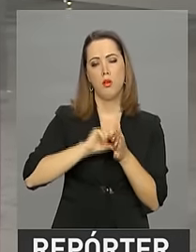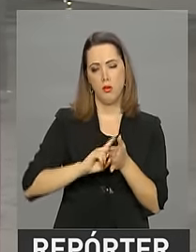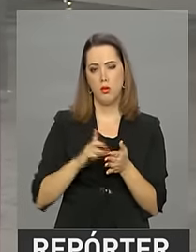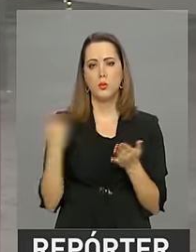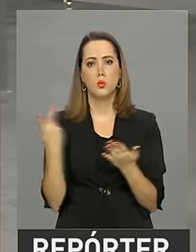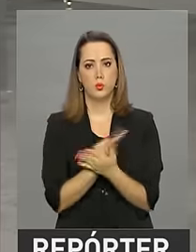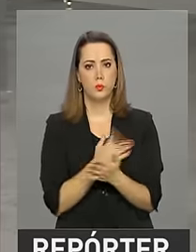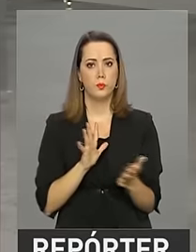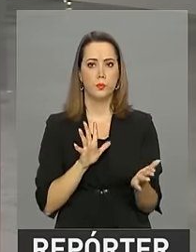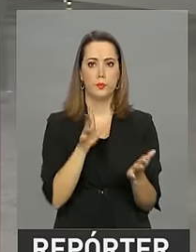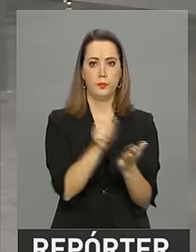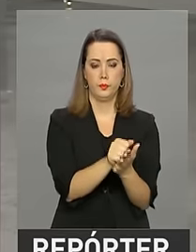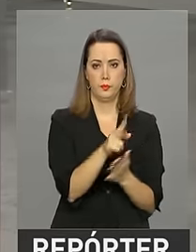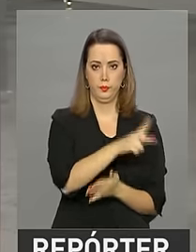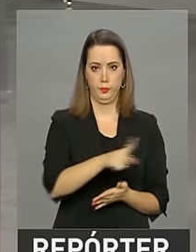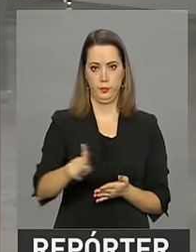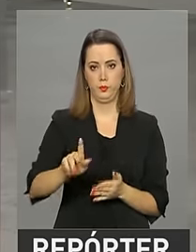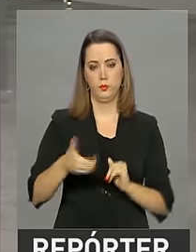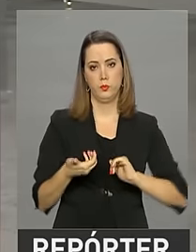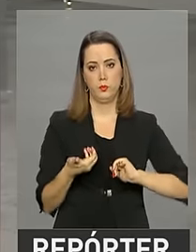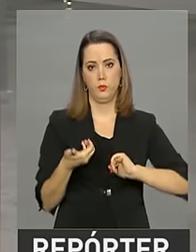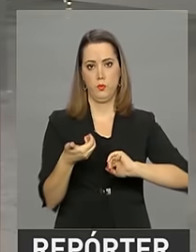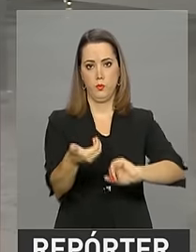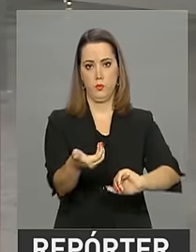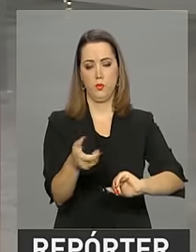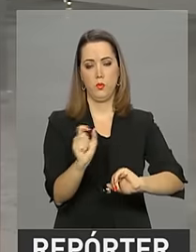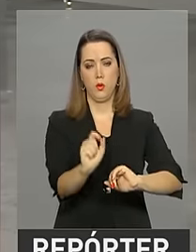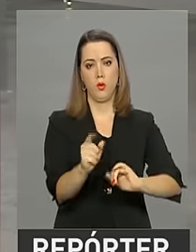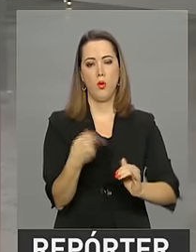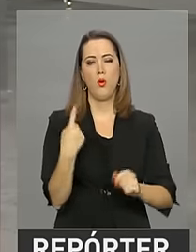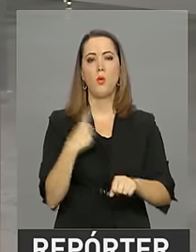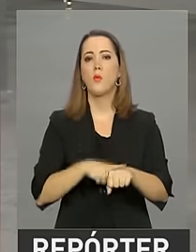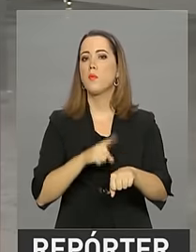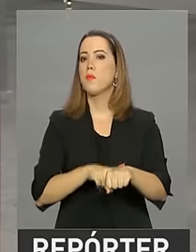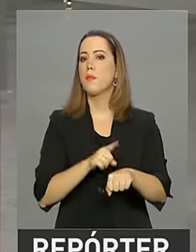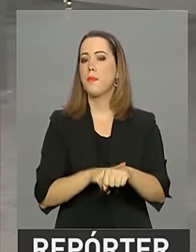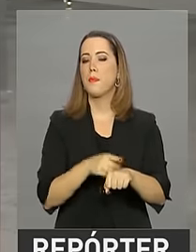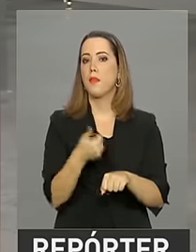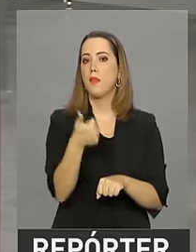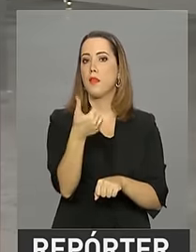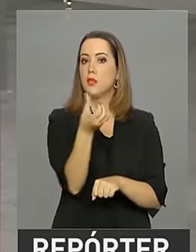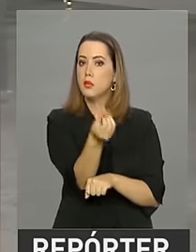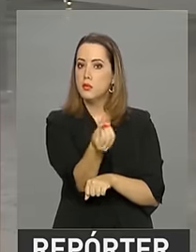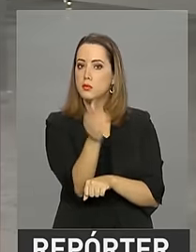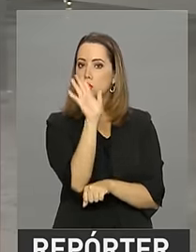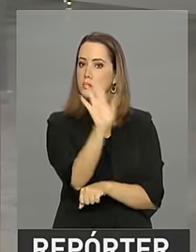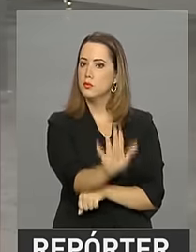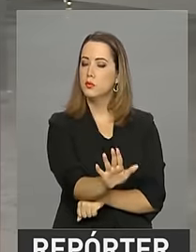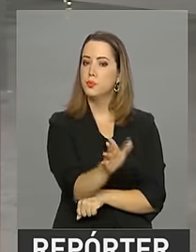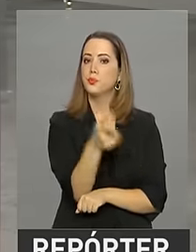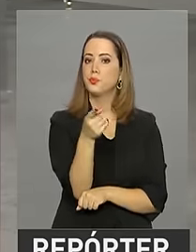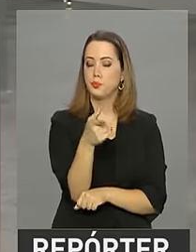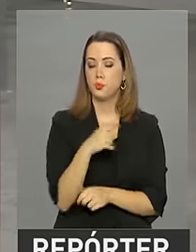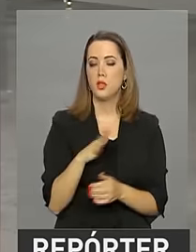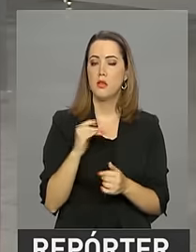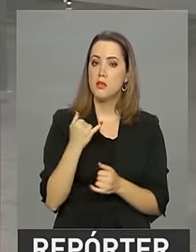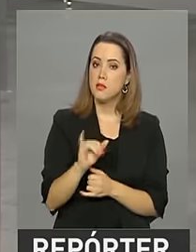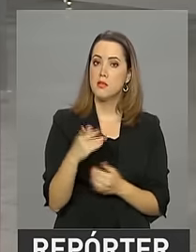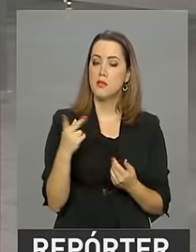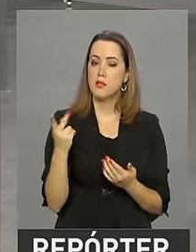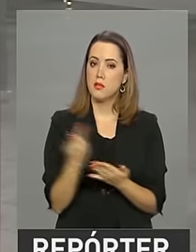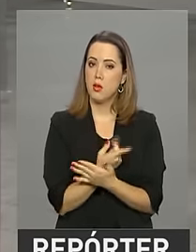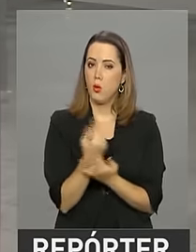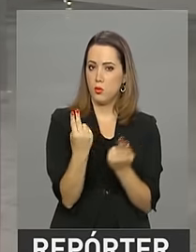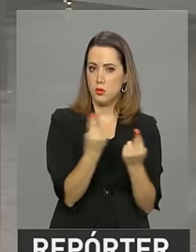posse do presidente Michel Temer no Congresso Nacional marcada para as 16 horas se essa posse seguir o rito estabelecido